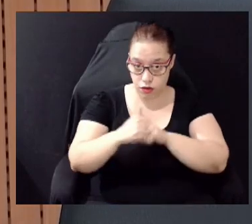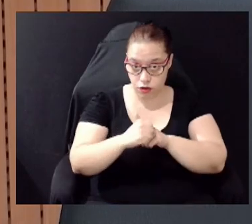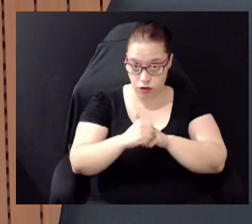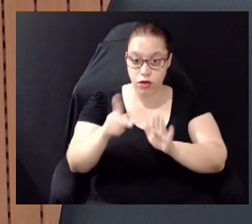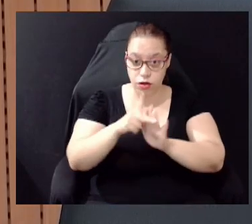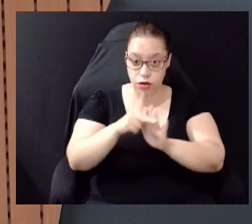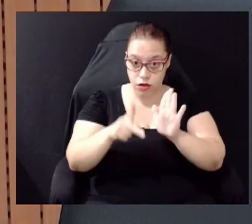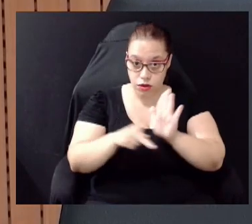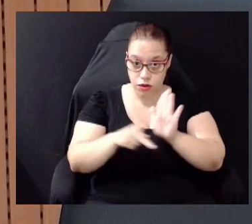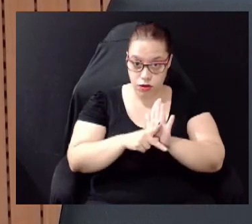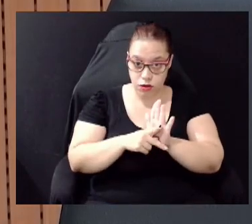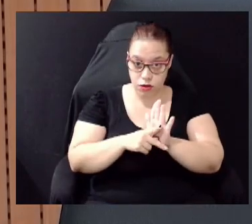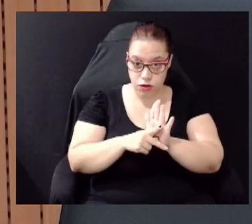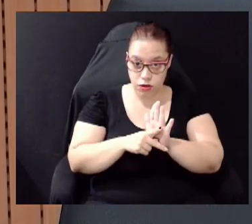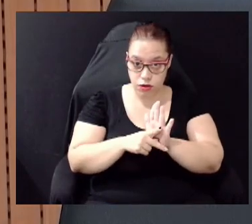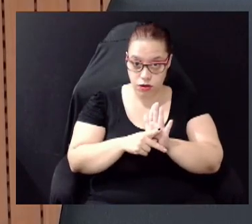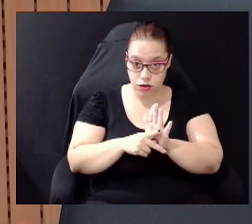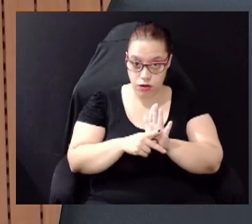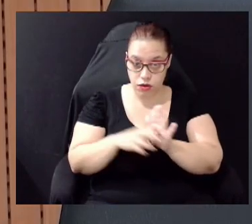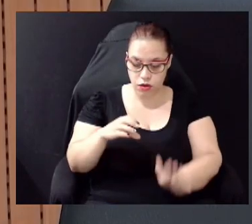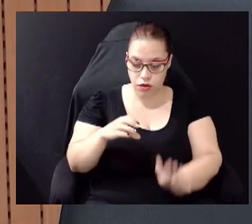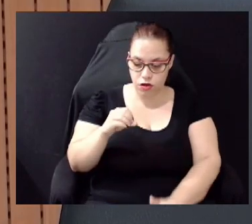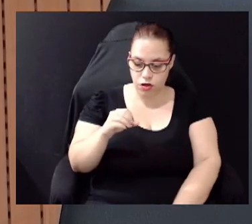Bem-Estar para as Mulheres na Vila Costa Silva,